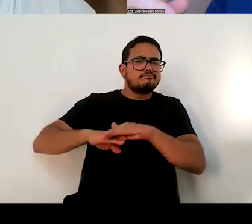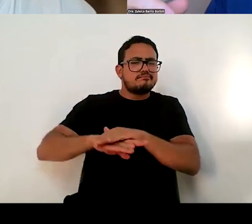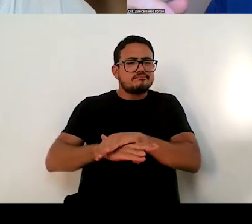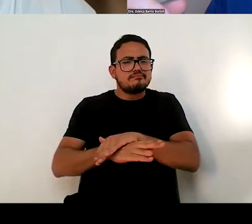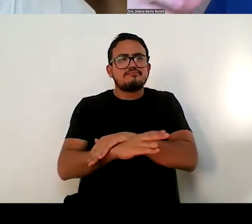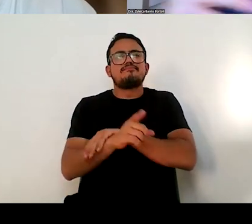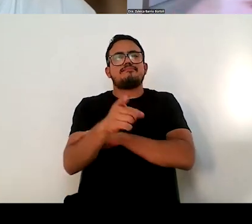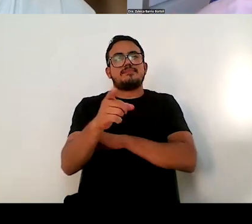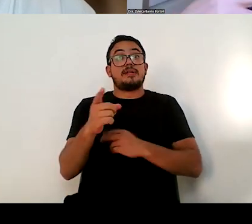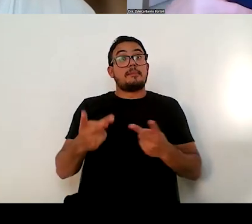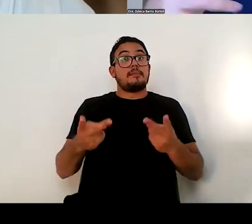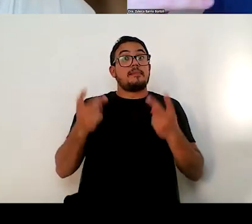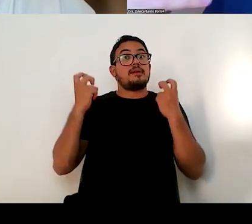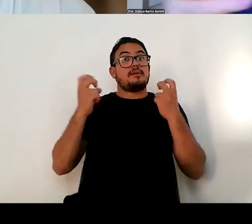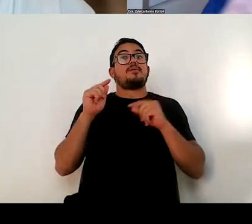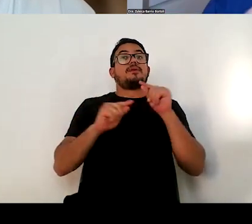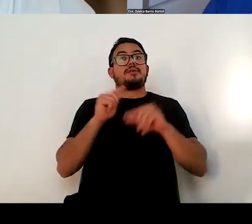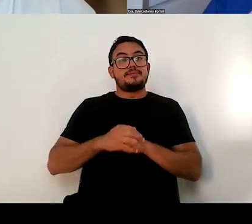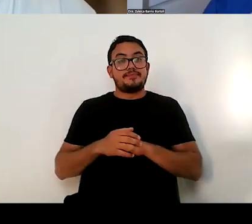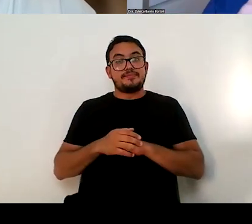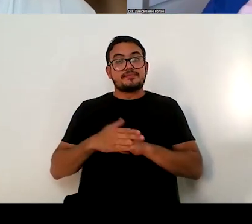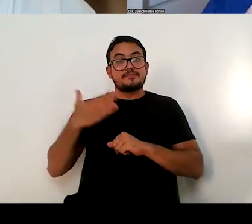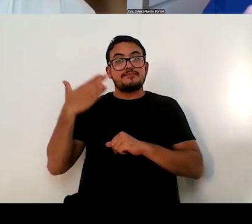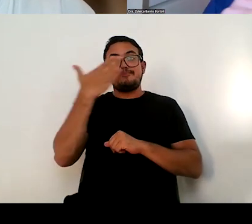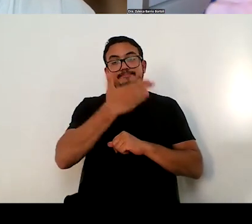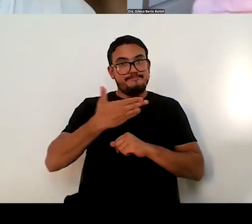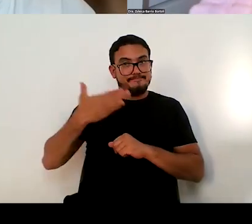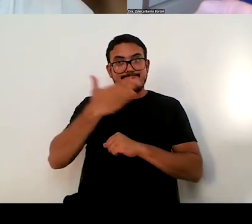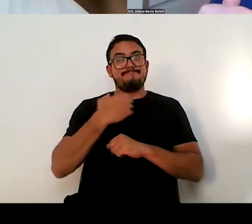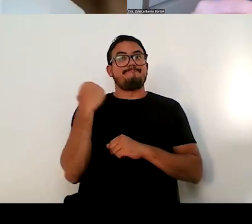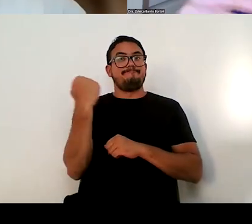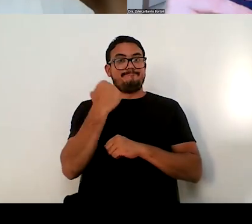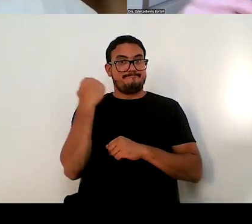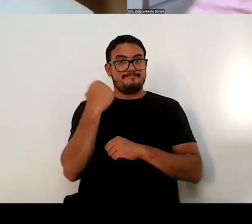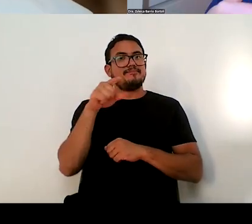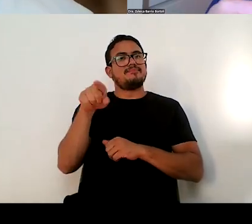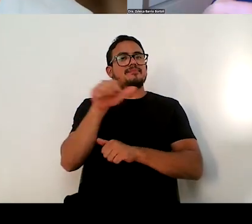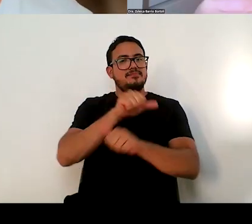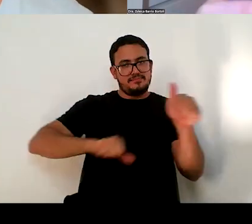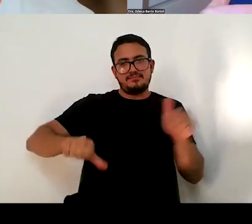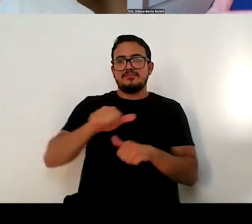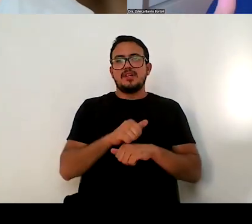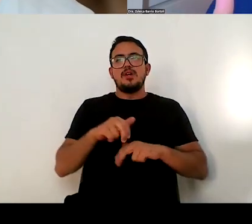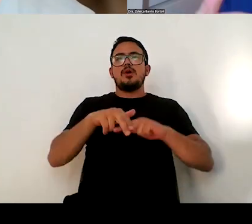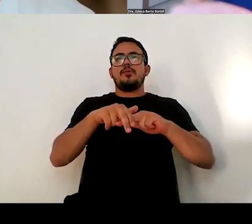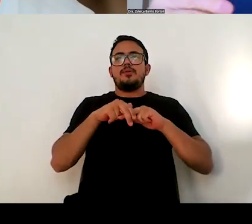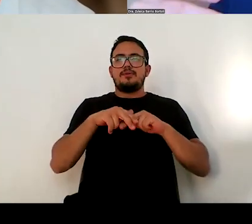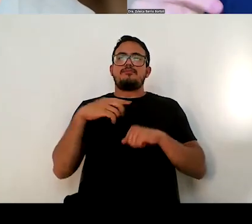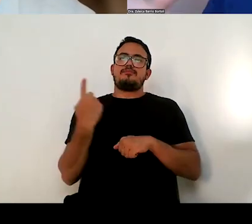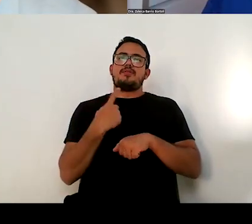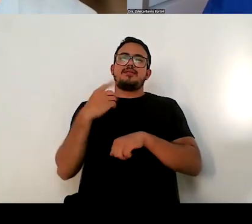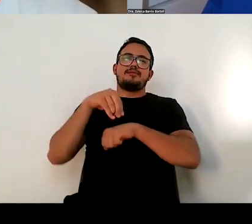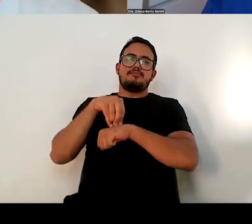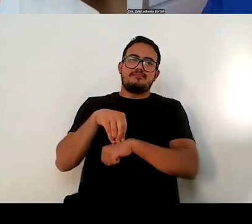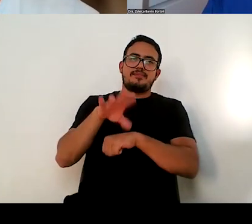doce demais. Então, a gente vai mudando. Por isso que a gente orienta muito as mães a não acostumar os seus filhos com